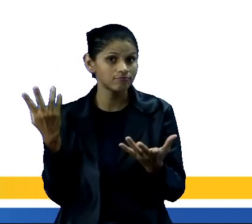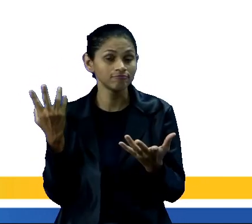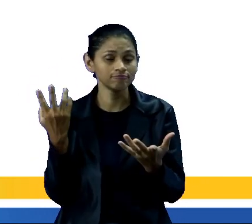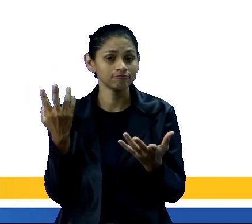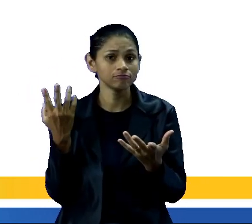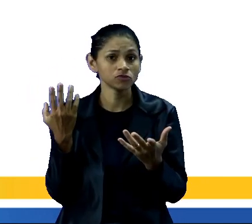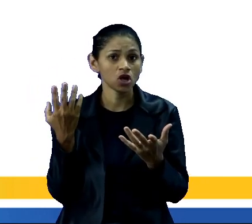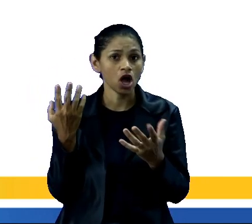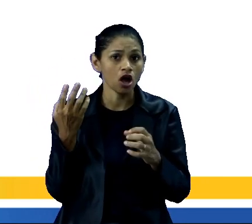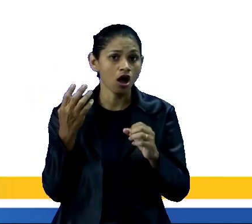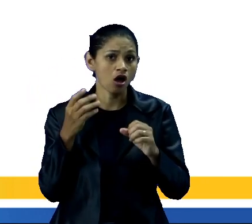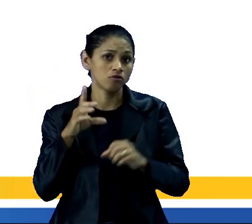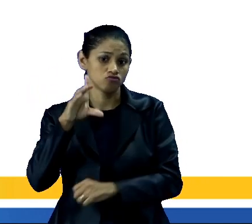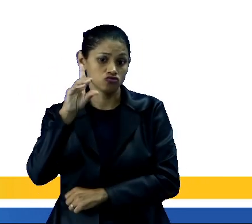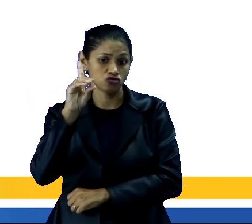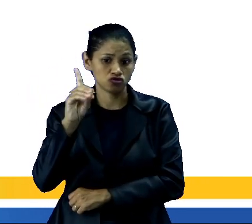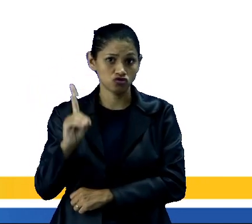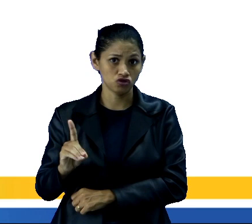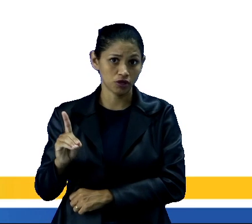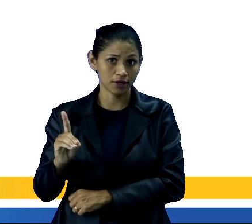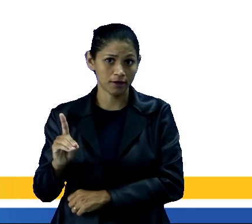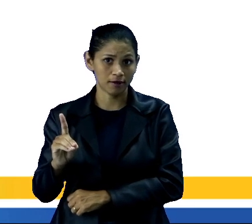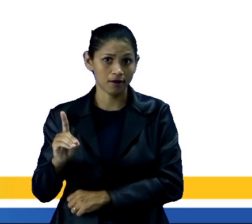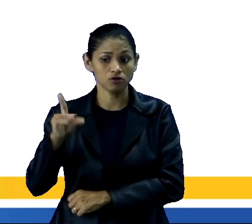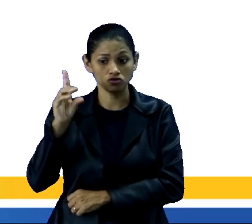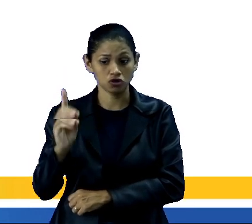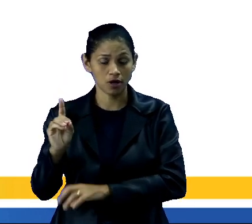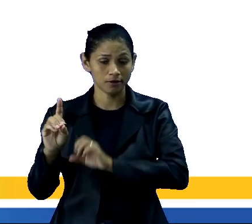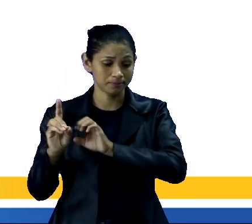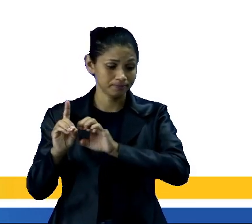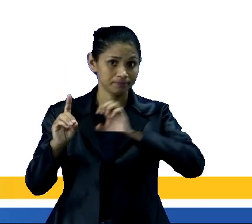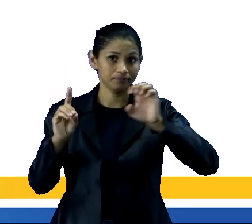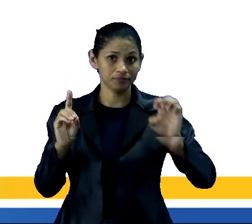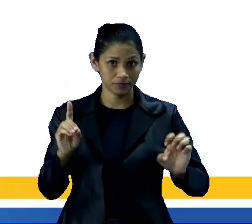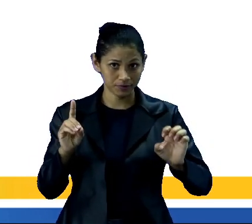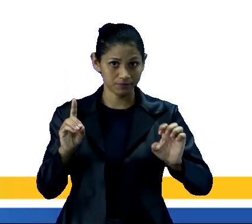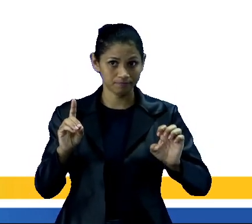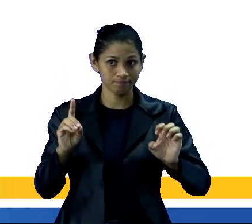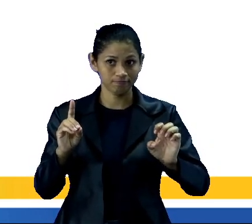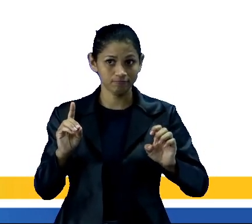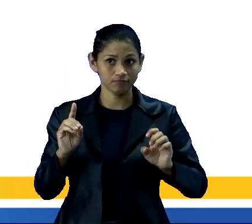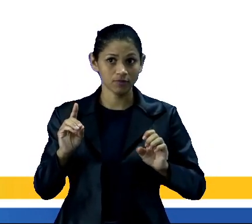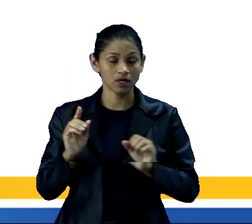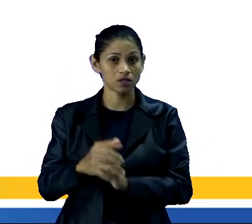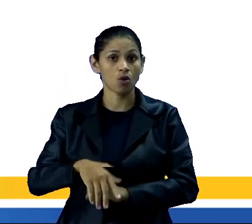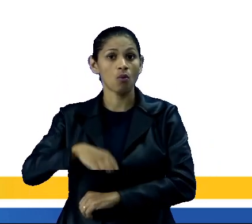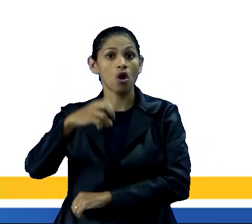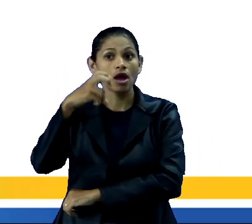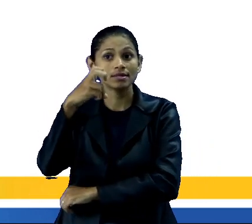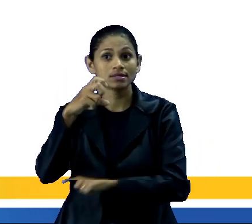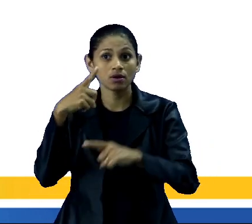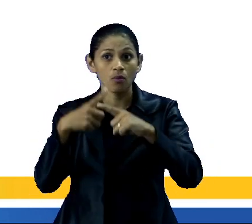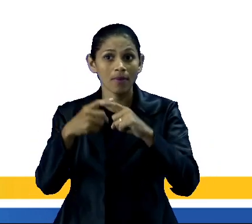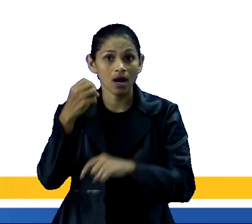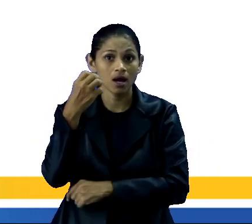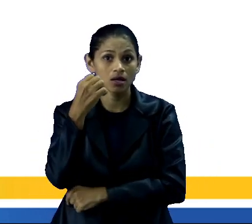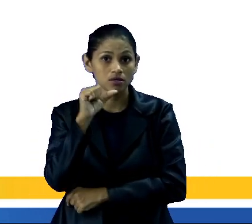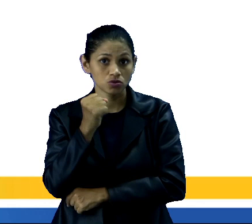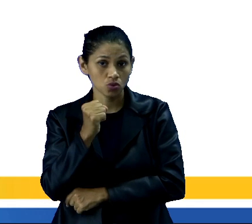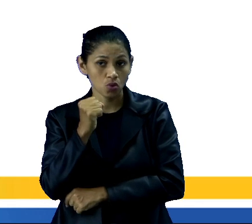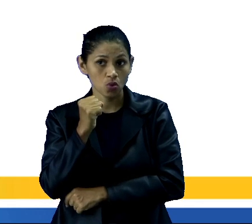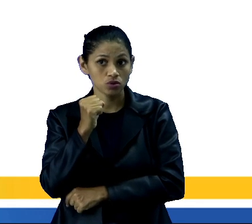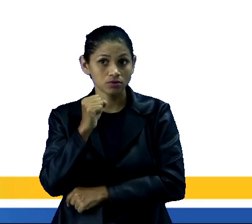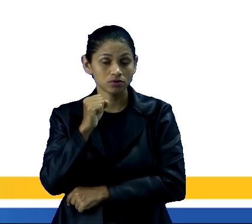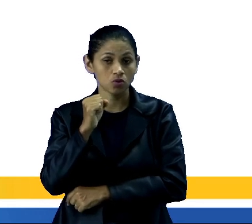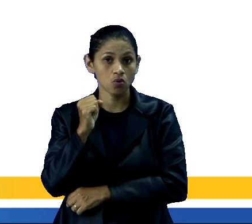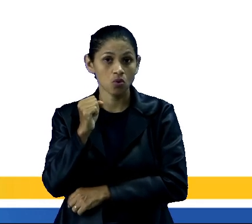para a esquerda. E aí a gente começa a somar 5 mais 8, que dá 13, fica o 3, sobe o 1.